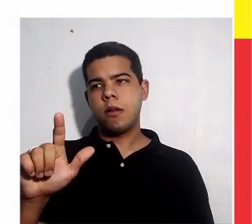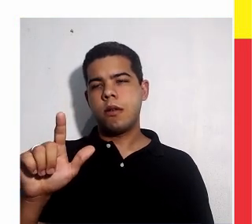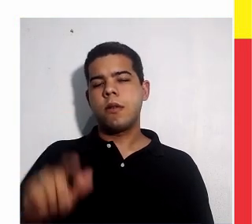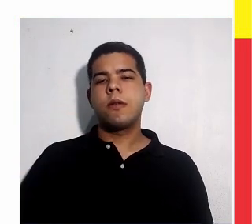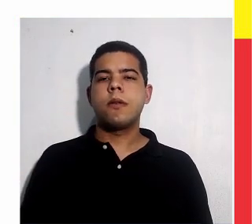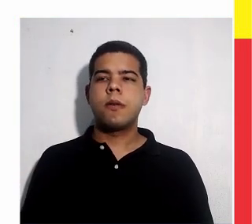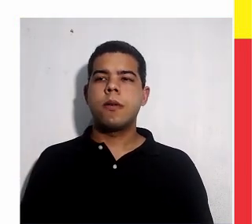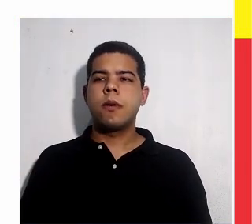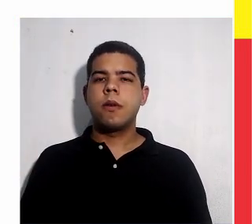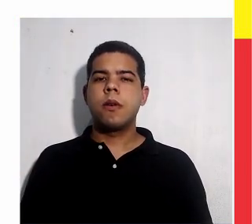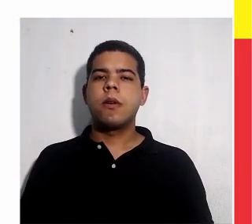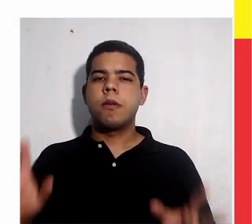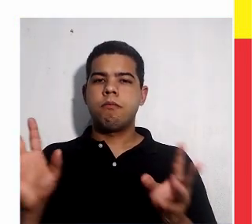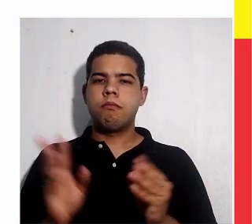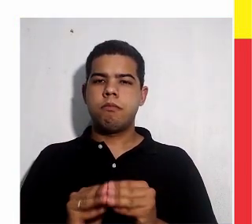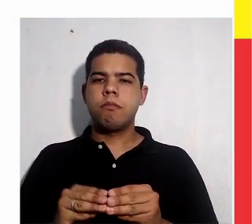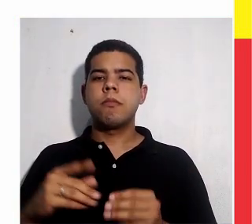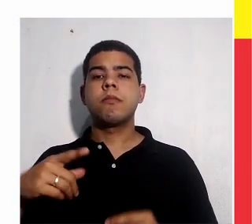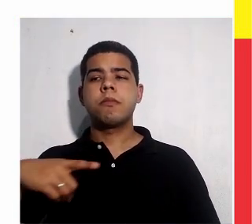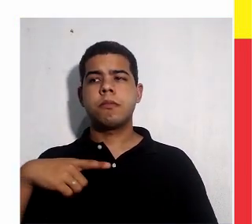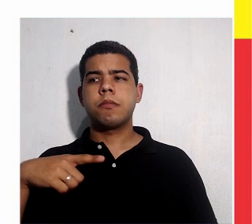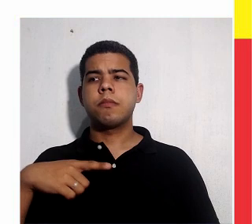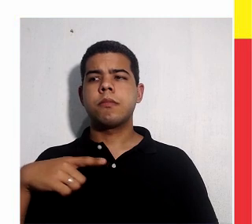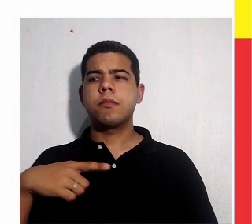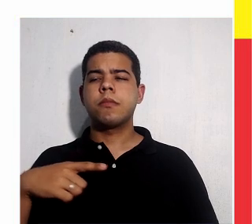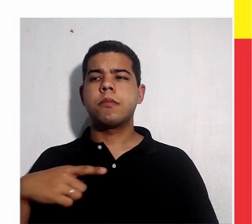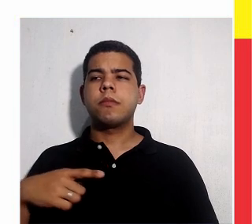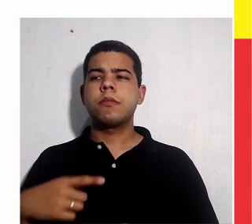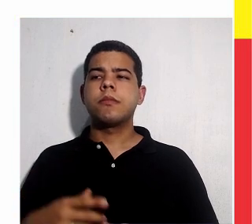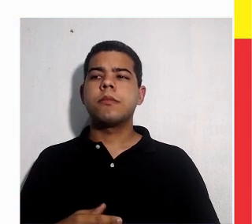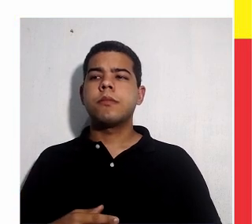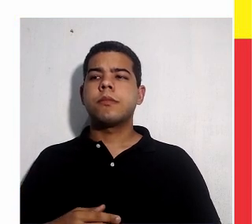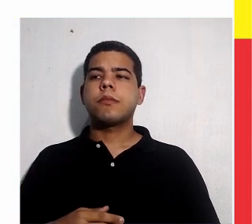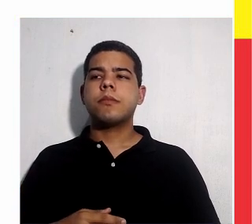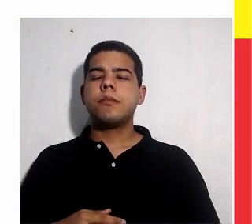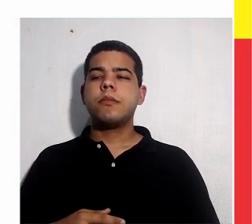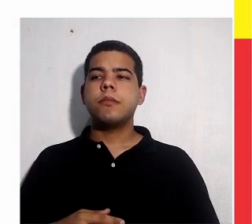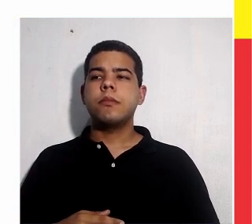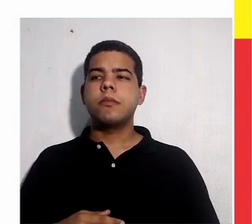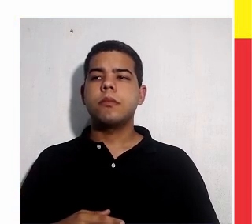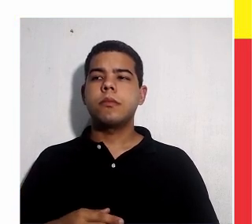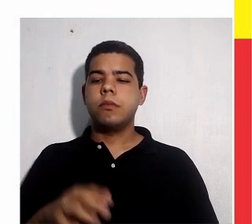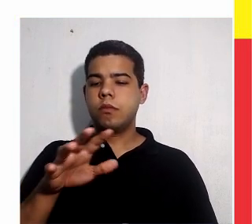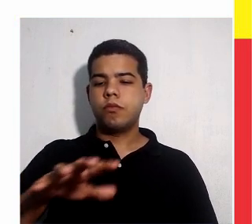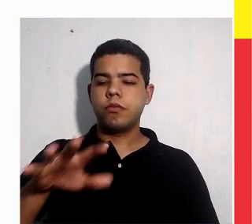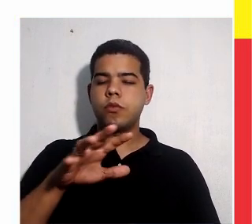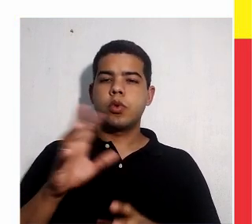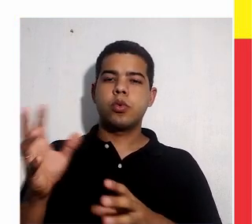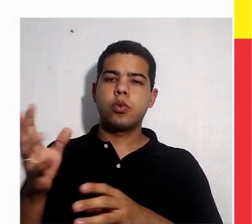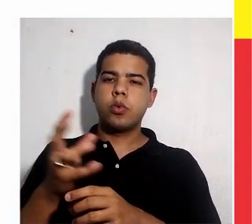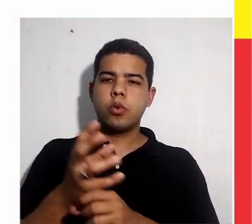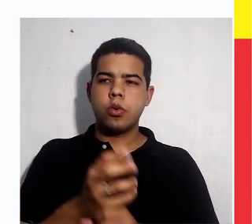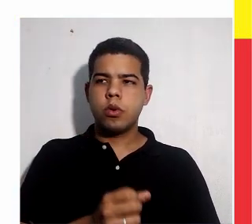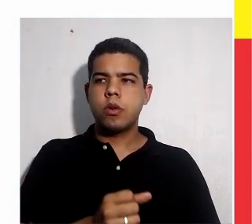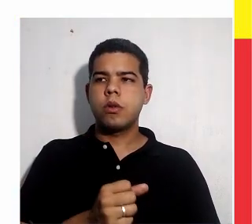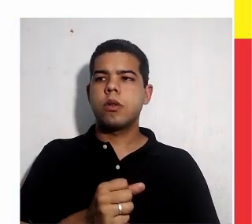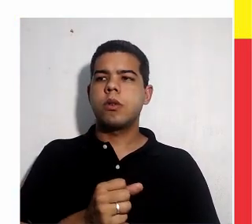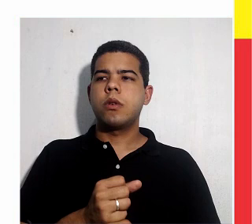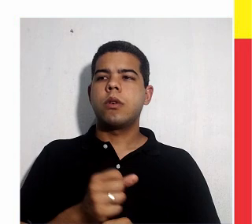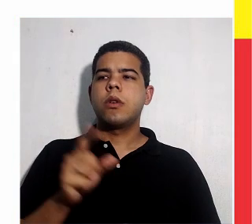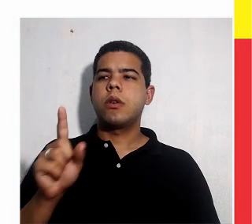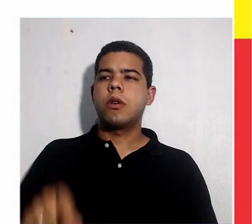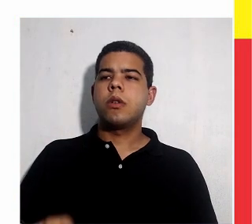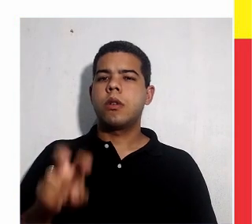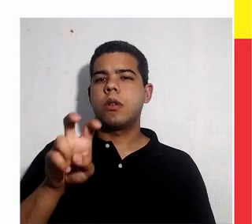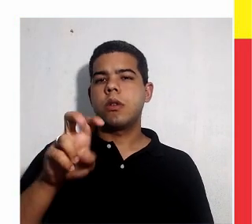retângulo e um triângulo, agora eu estou fazendo a junção novamente dessas áreas para poder dizer a área total.